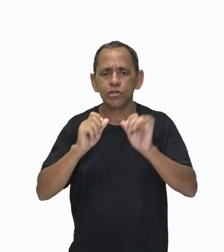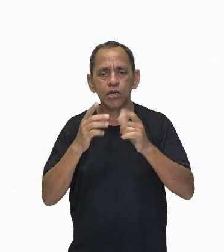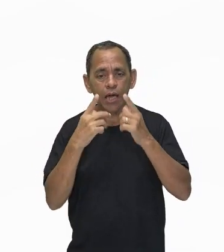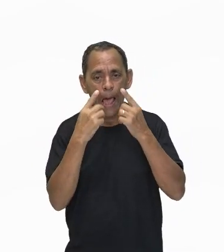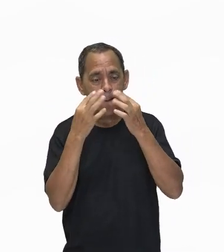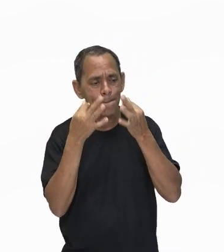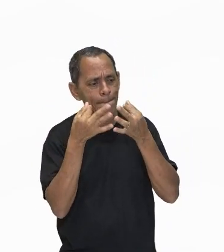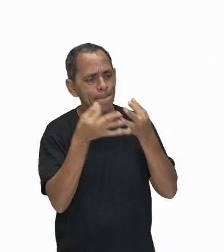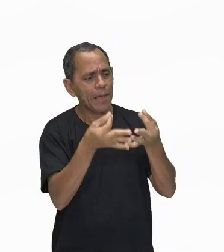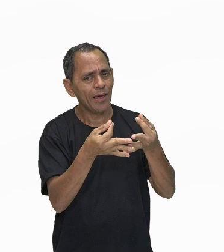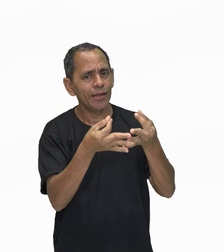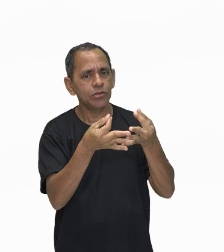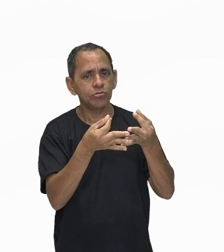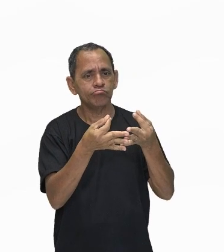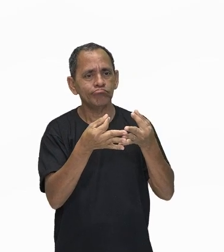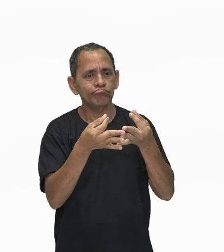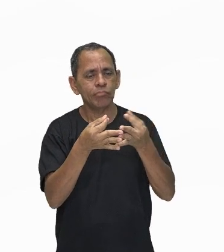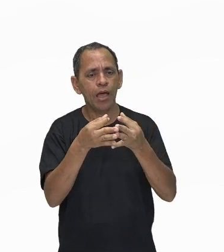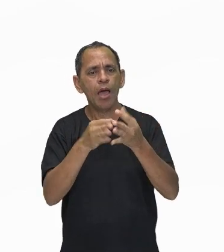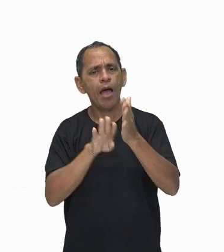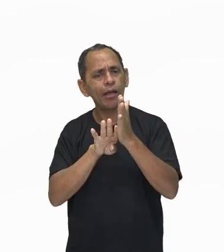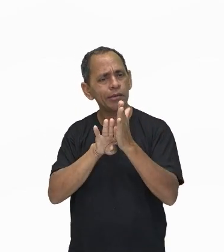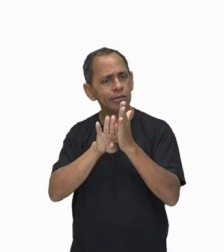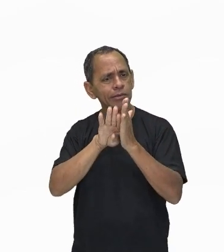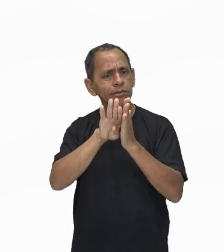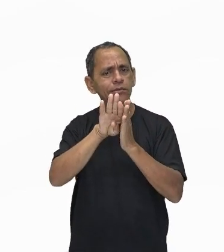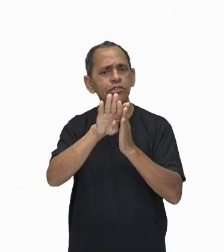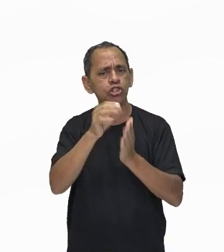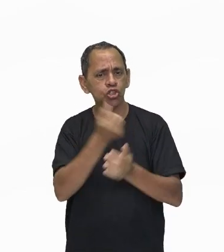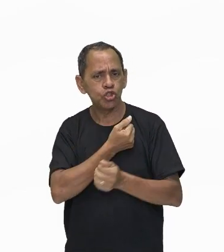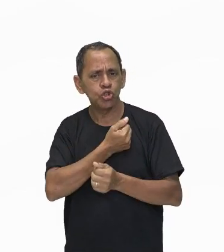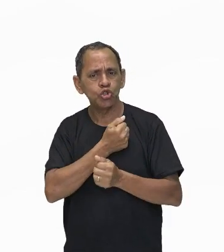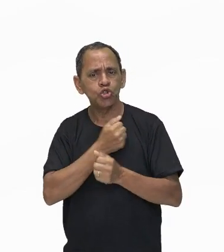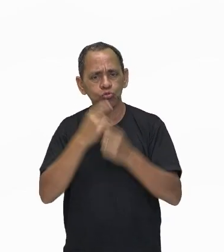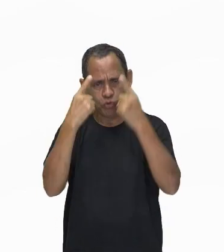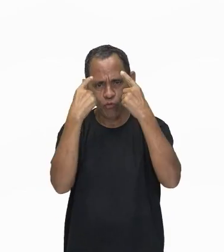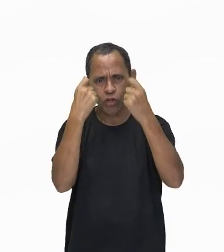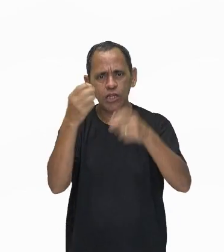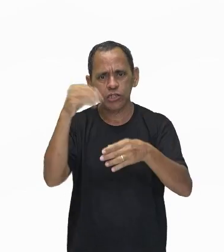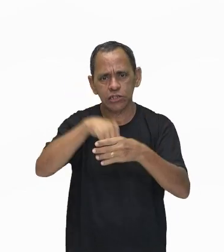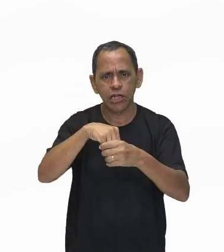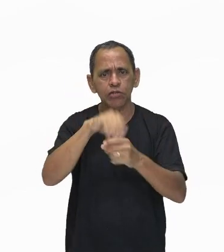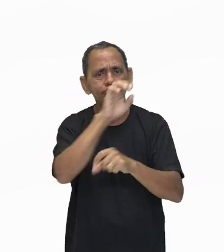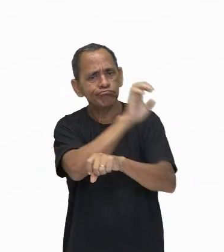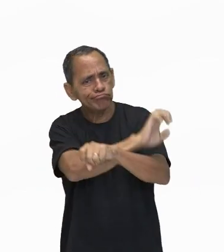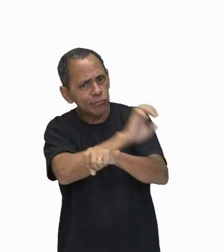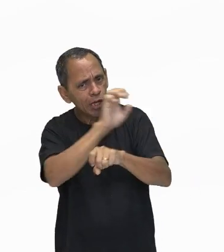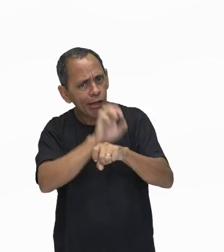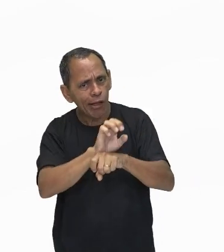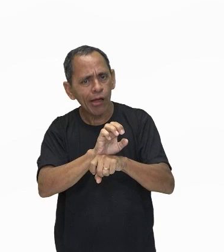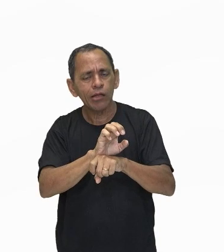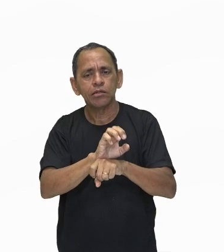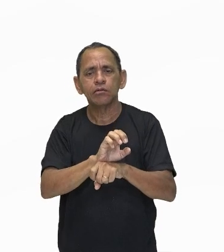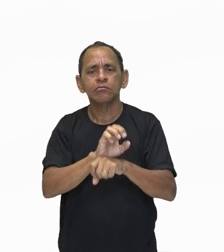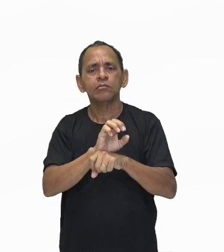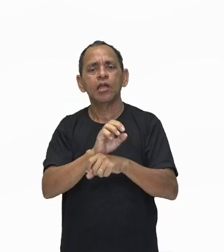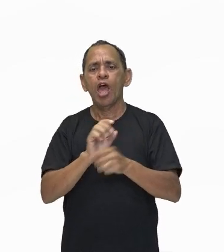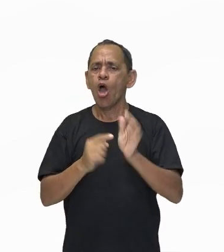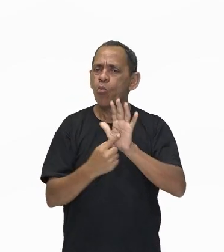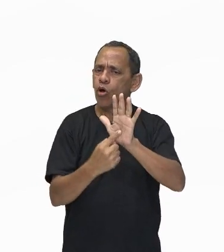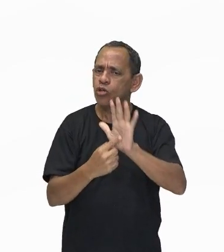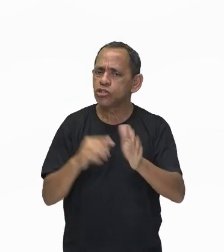então, ao quê? Aos índices de violência, então, no nosso estado. E aí a gente mostra, então, algumas pesquisas, alguns